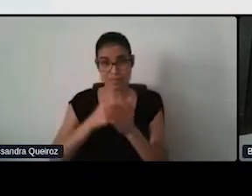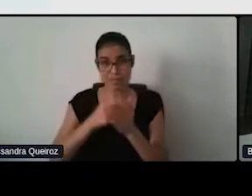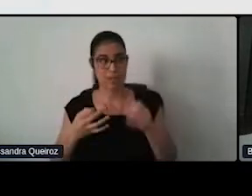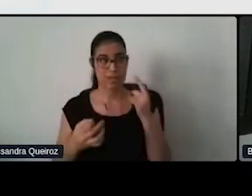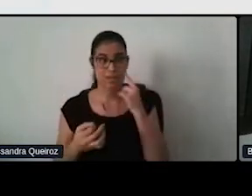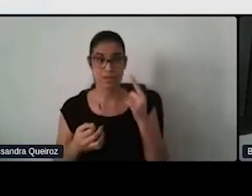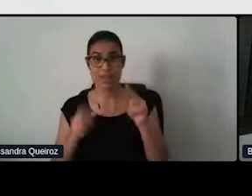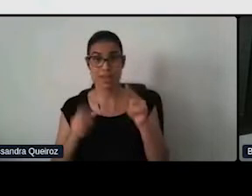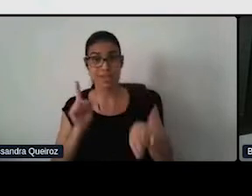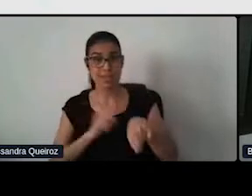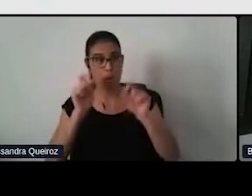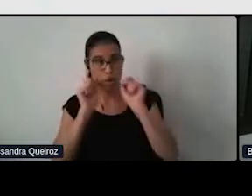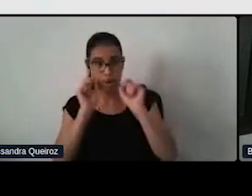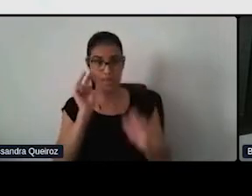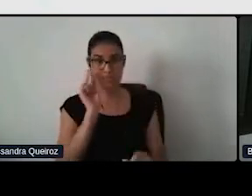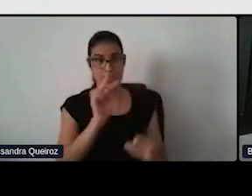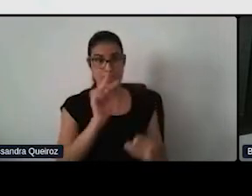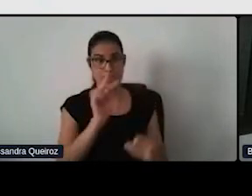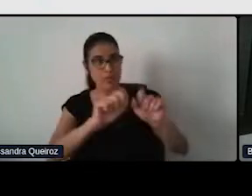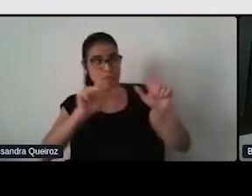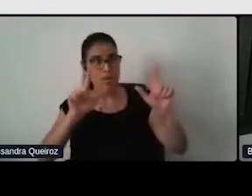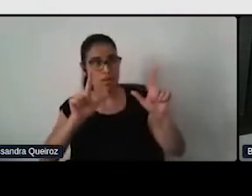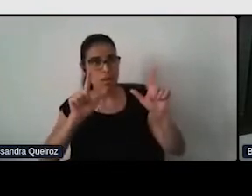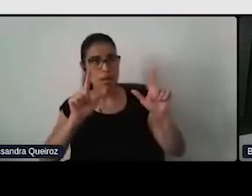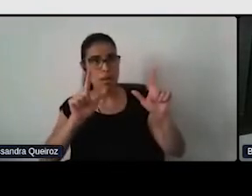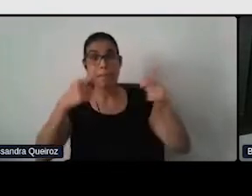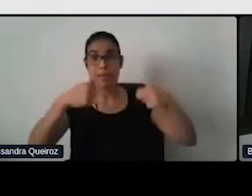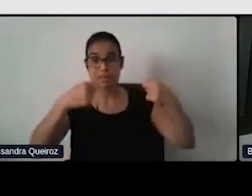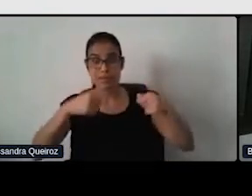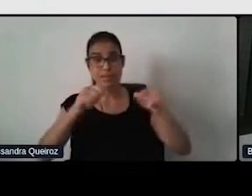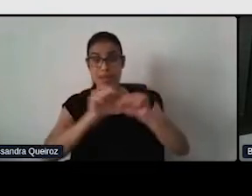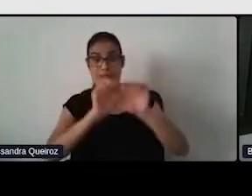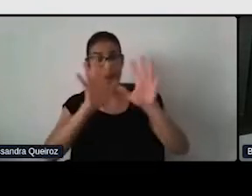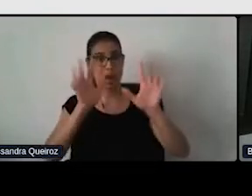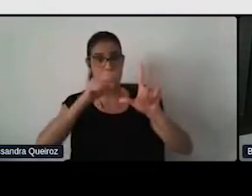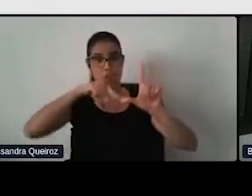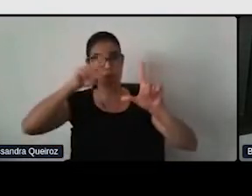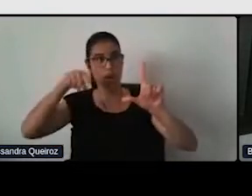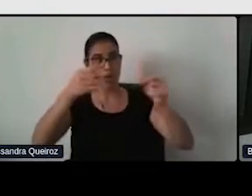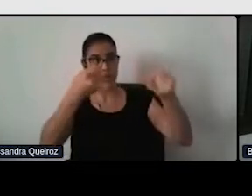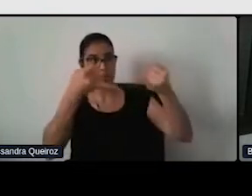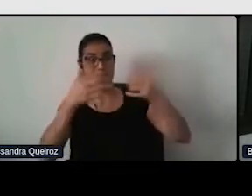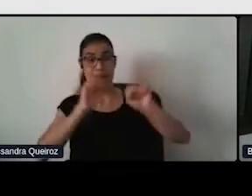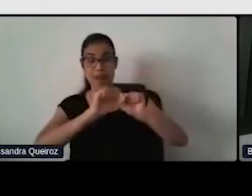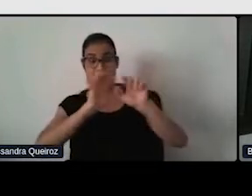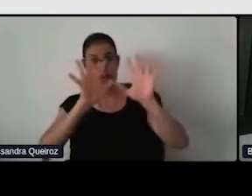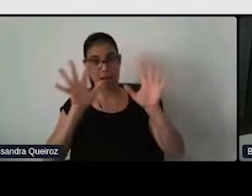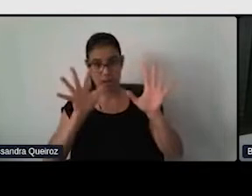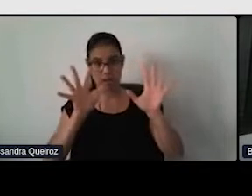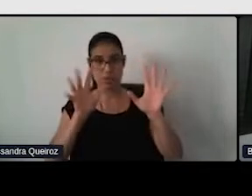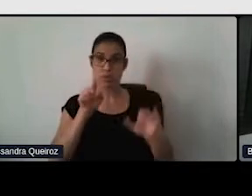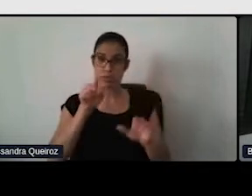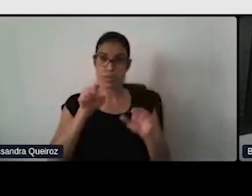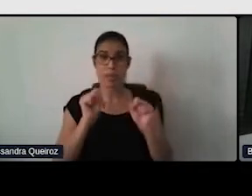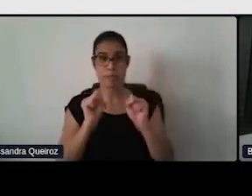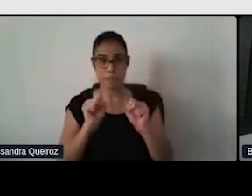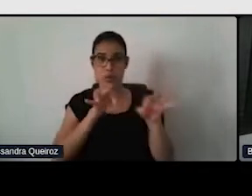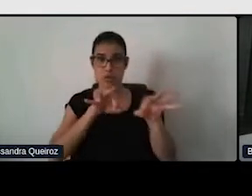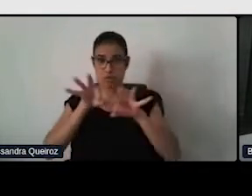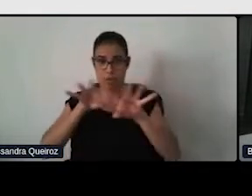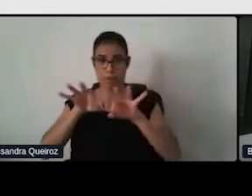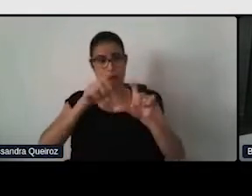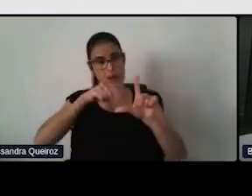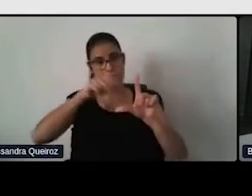o olho, já tem que entender o que aquele gráfico está falando. E você pode desenvolver um dashboard que